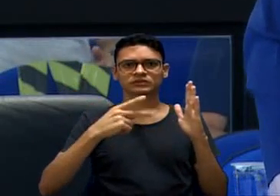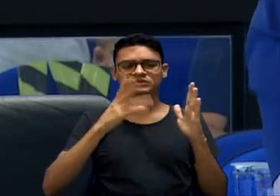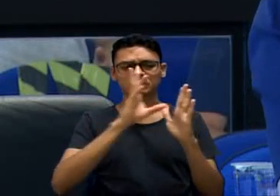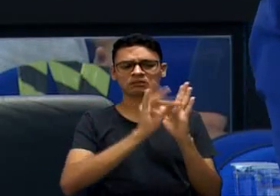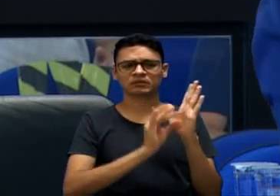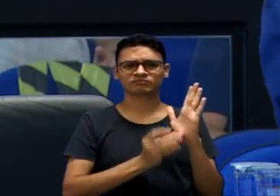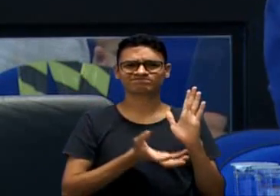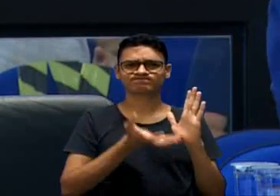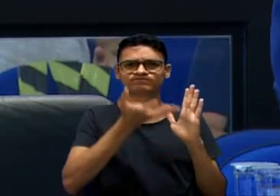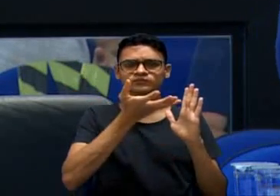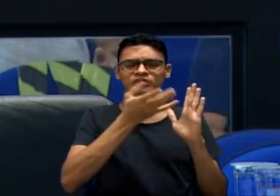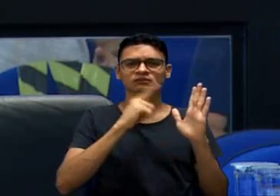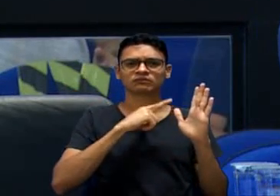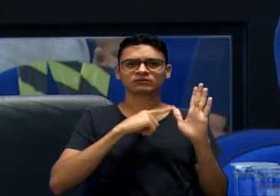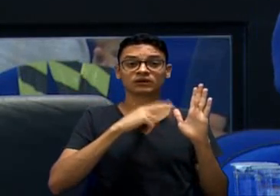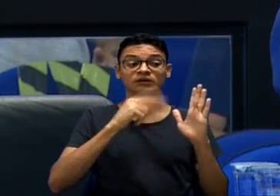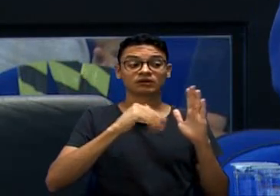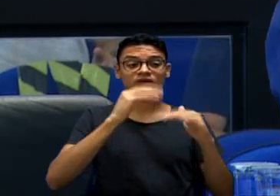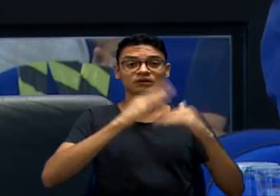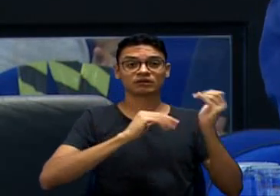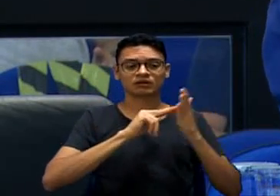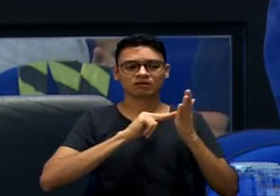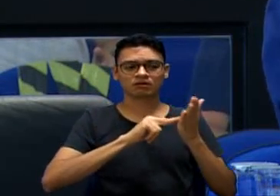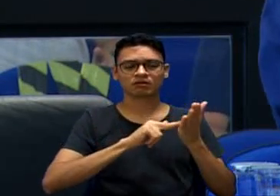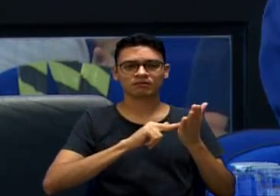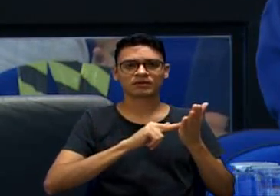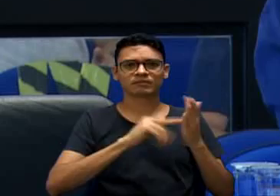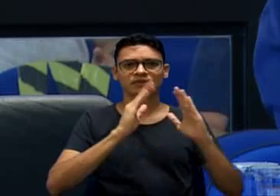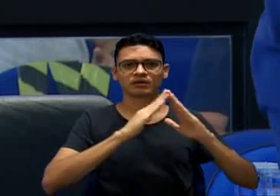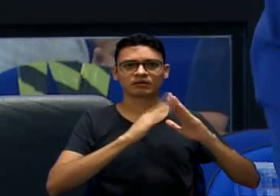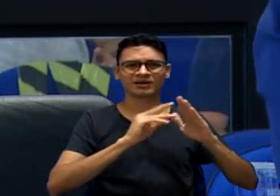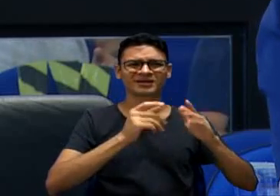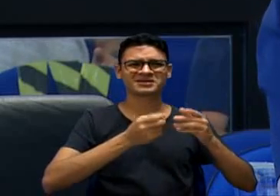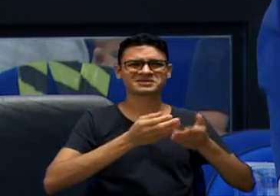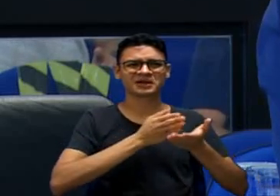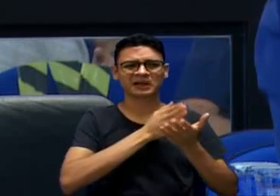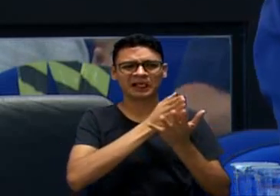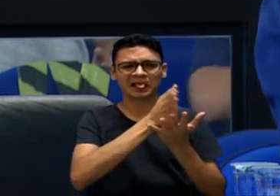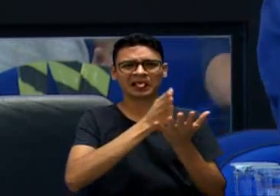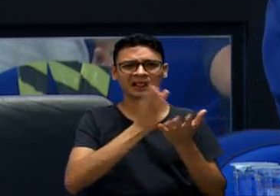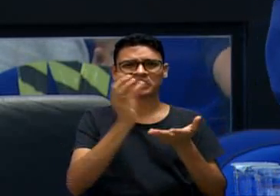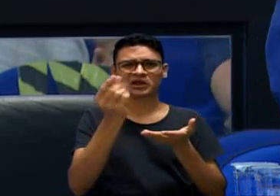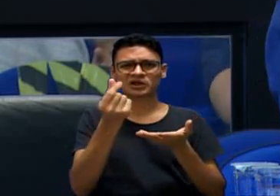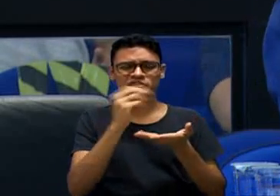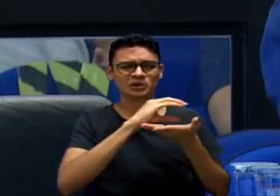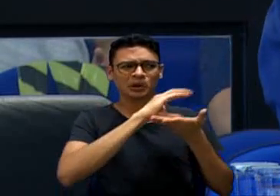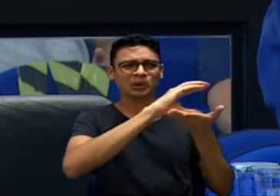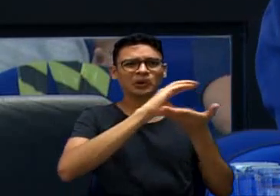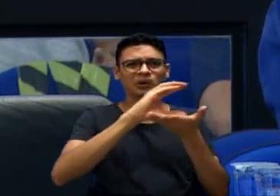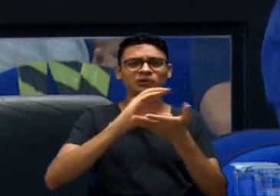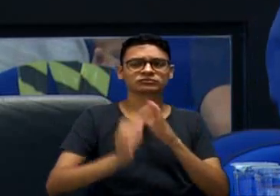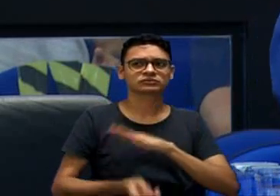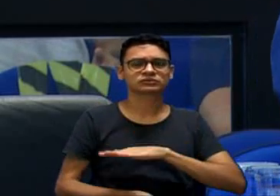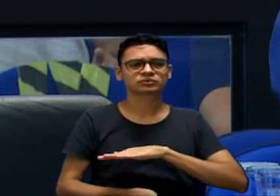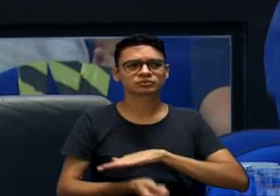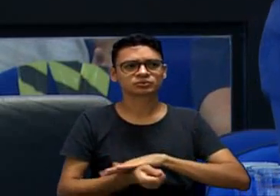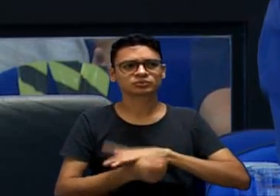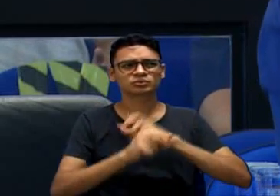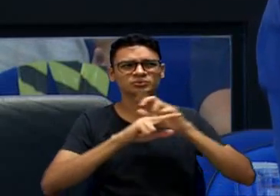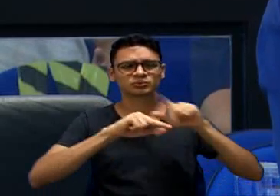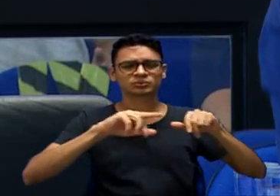destaque. Cita toda a operação Casa de Papel, os desvios e tudo mais. CPI nesta casa, apuração da